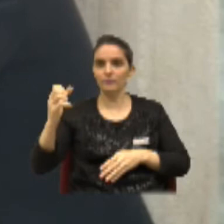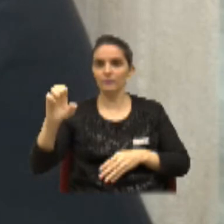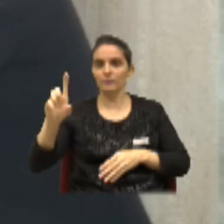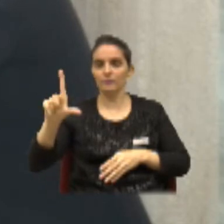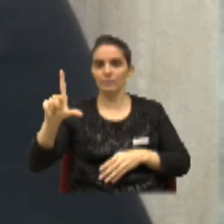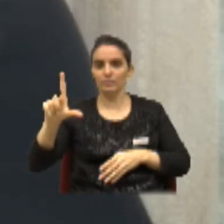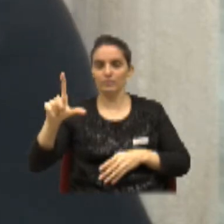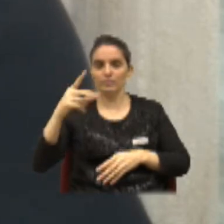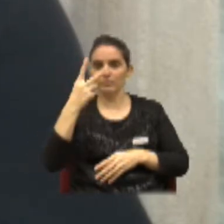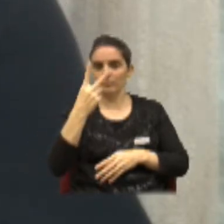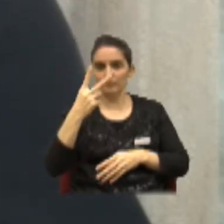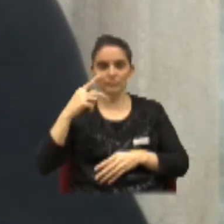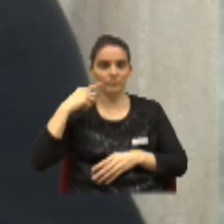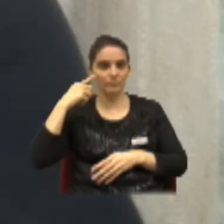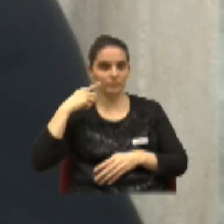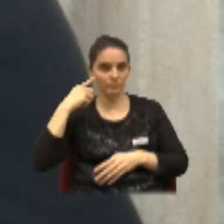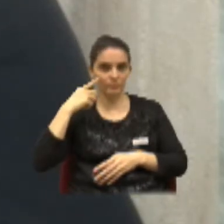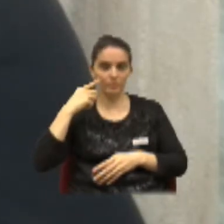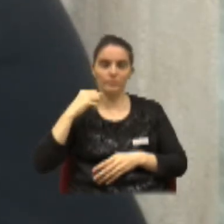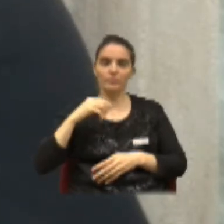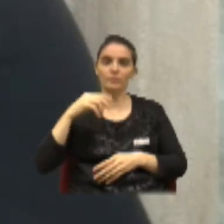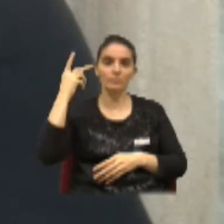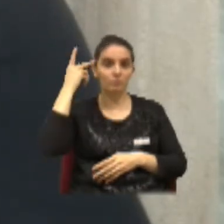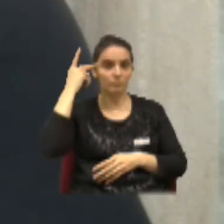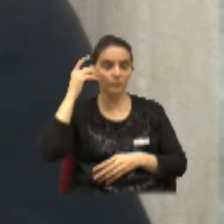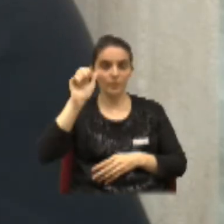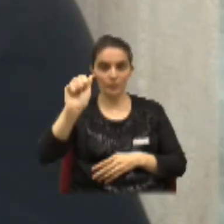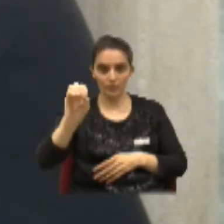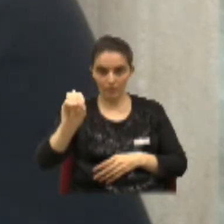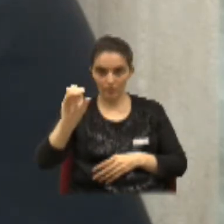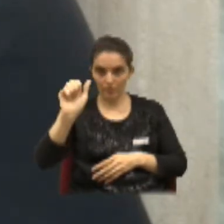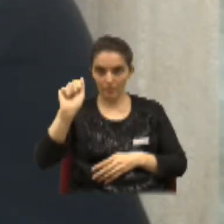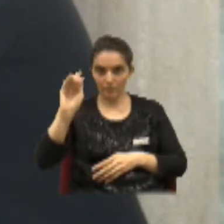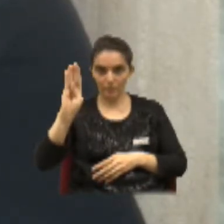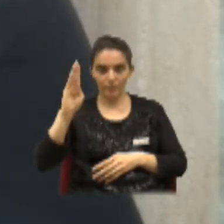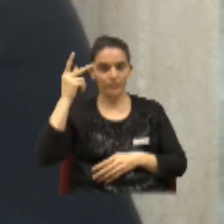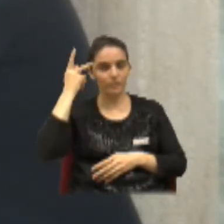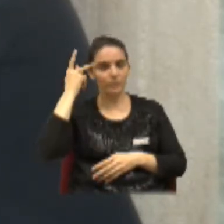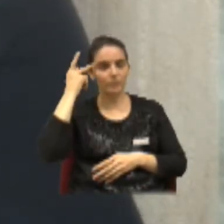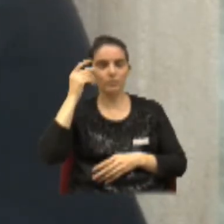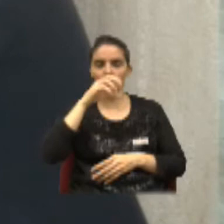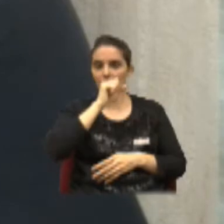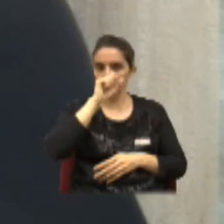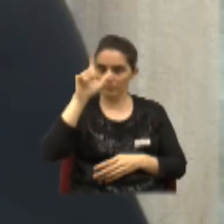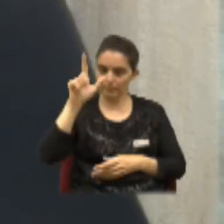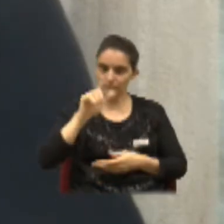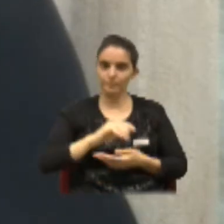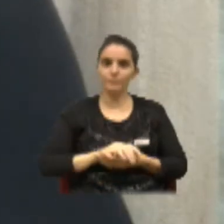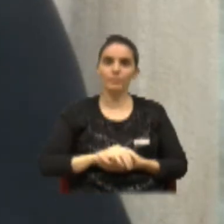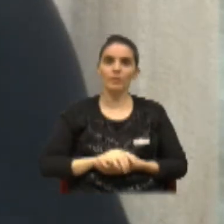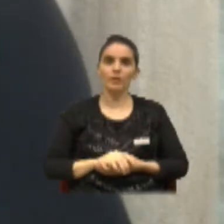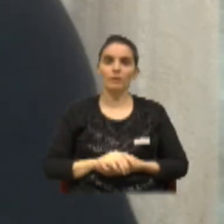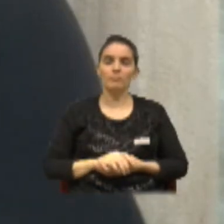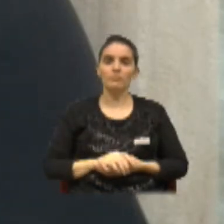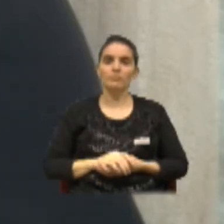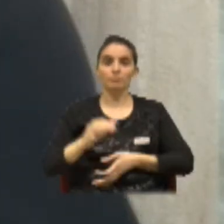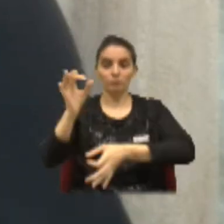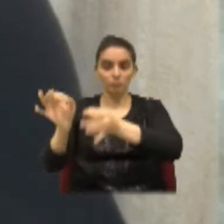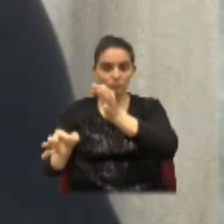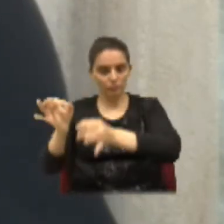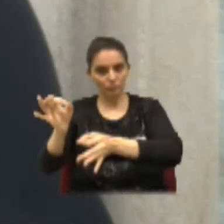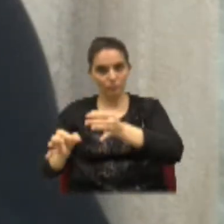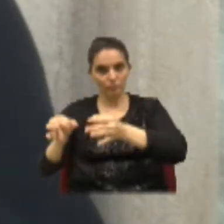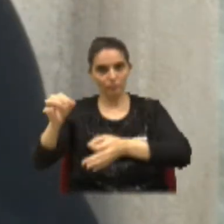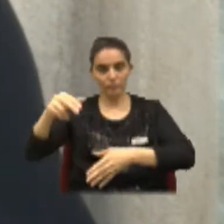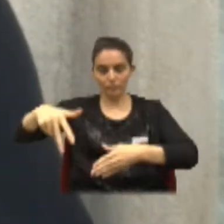advogadas, a OAB de São Paulo e Limeira, que o doutor Barrichello, quando aqui